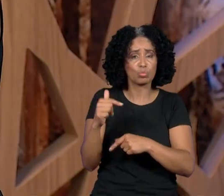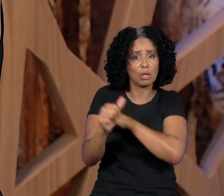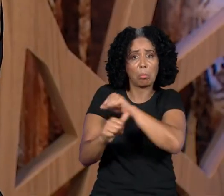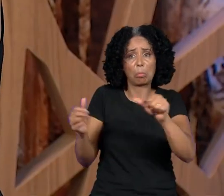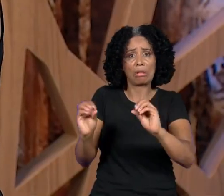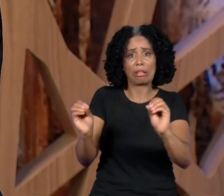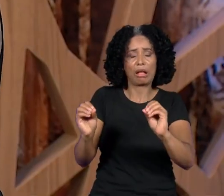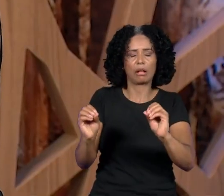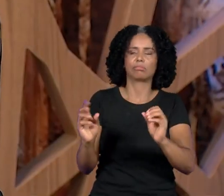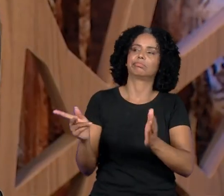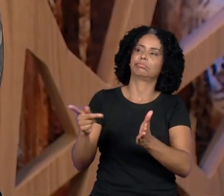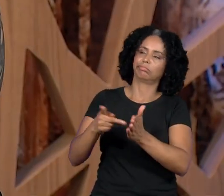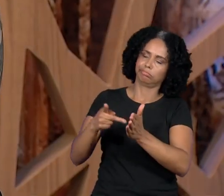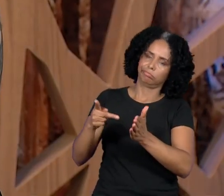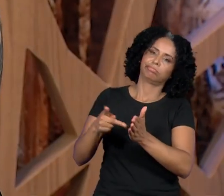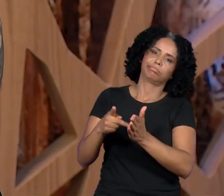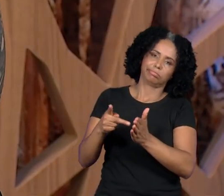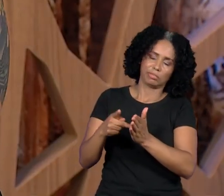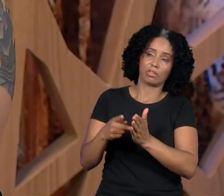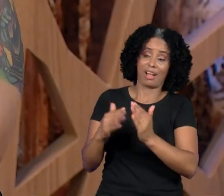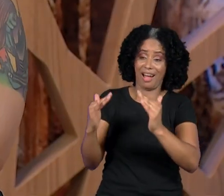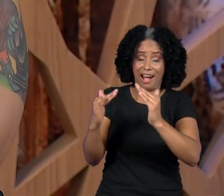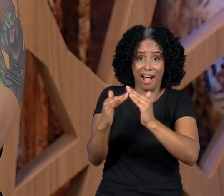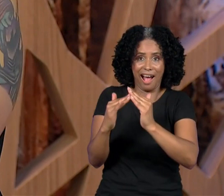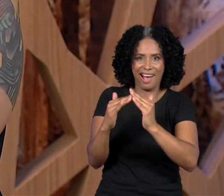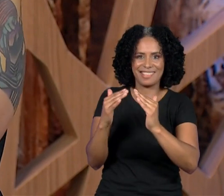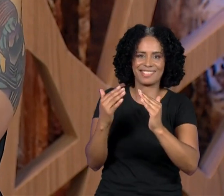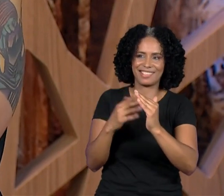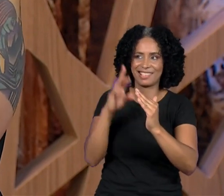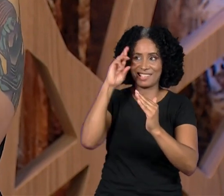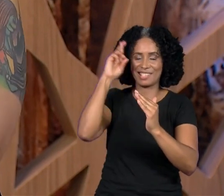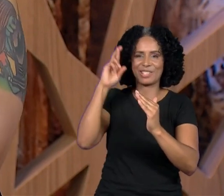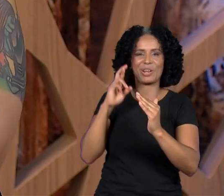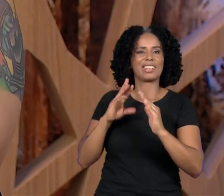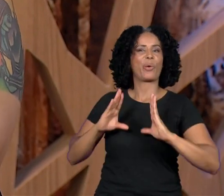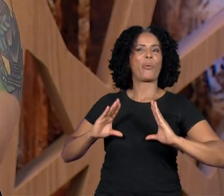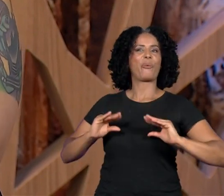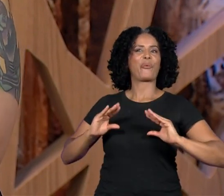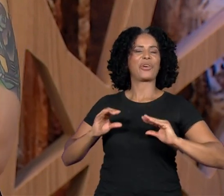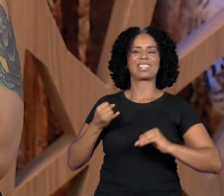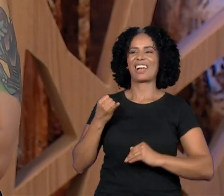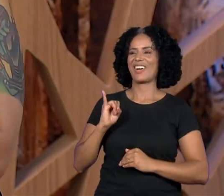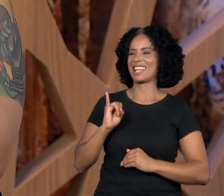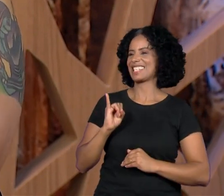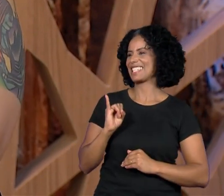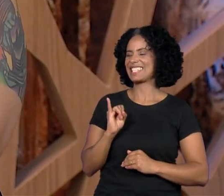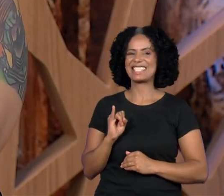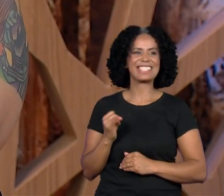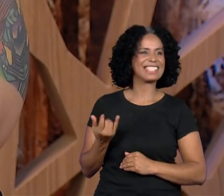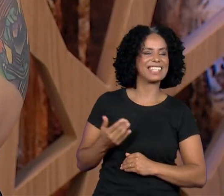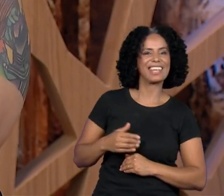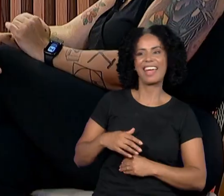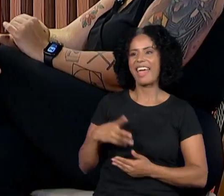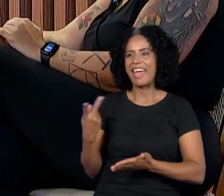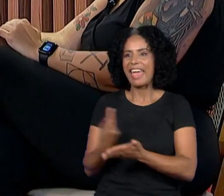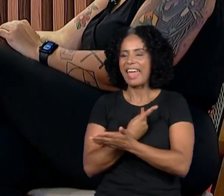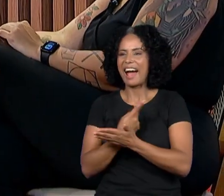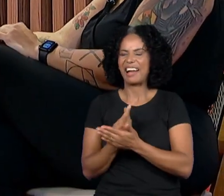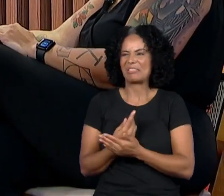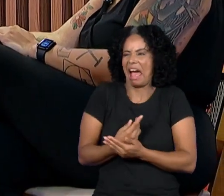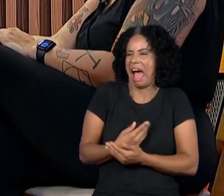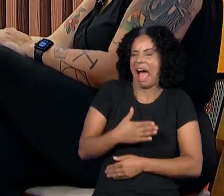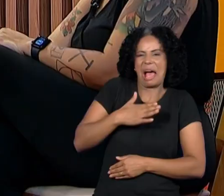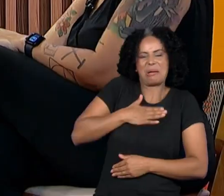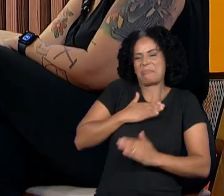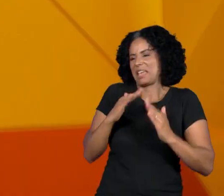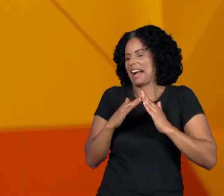casa é o lugar onde a pessoa se sente mais confortável. Se ela quiser cometer alguma ilegalidade, ela tá dentro da casa dela. Estou na minha casa, é meu conforto. Ela se